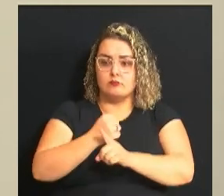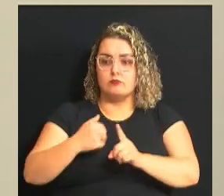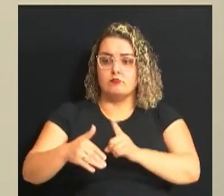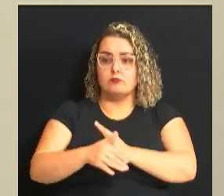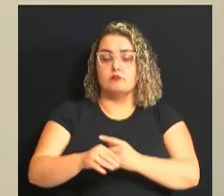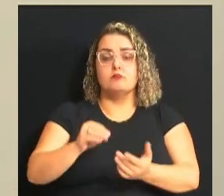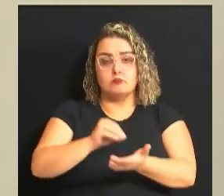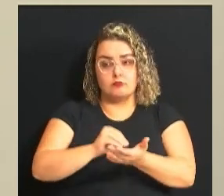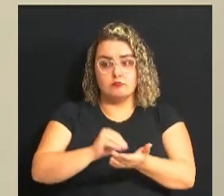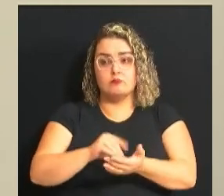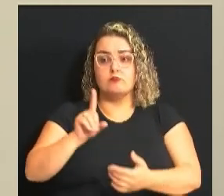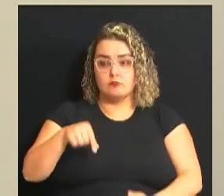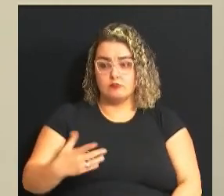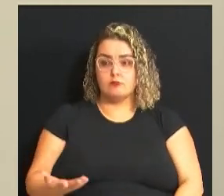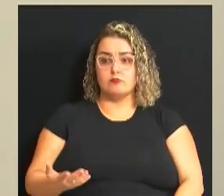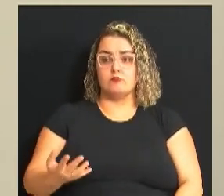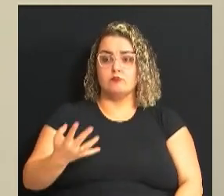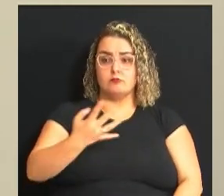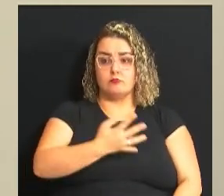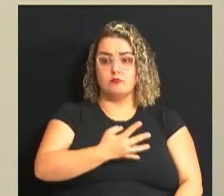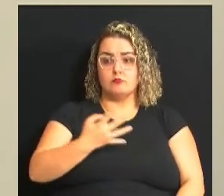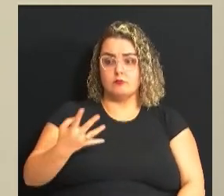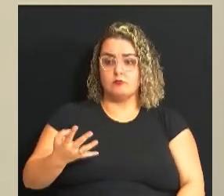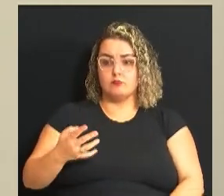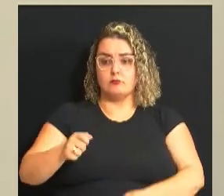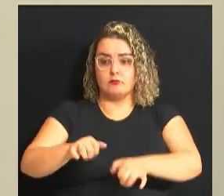última delas é a